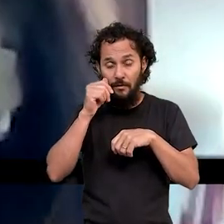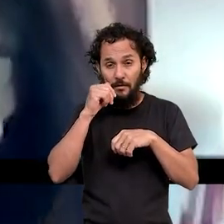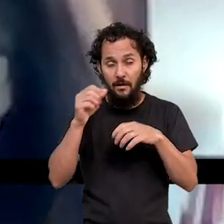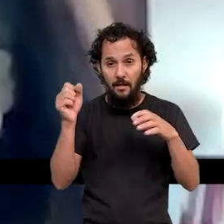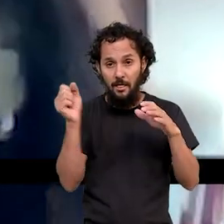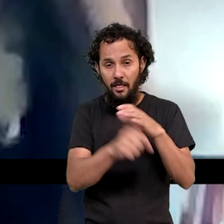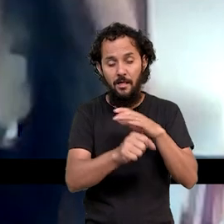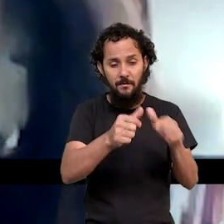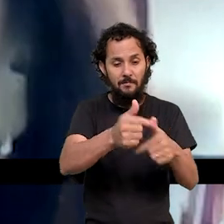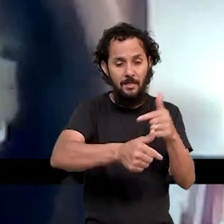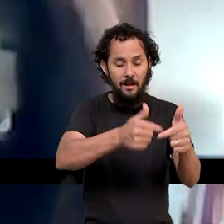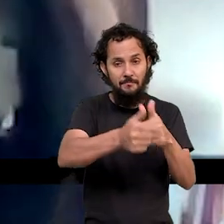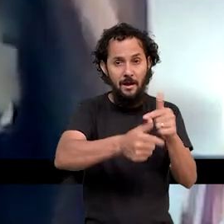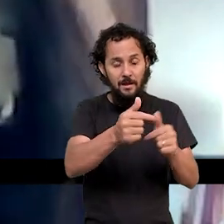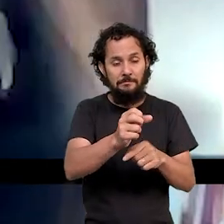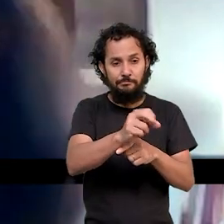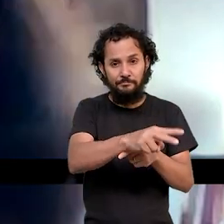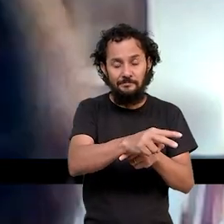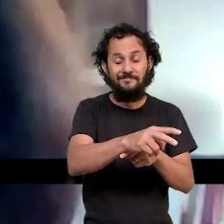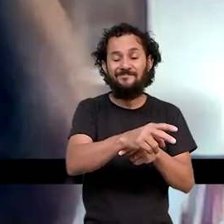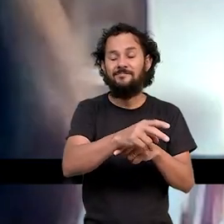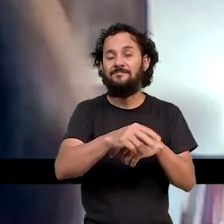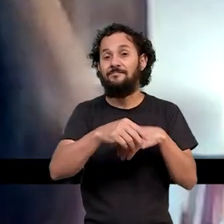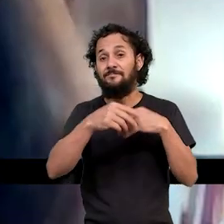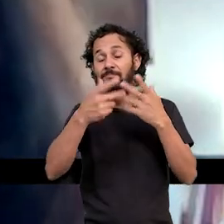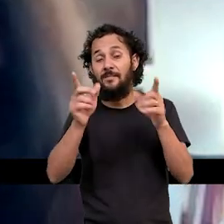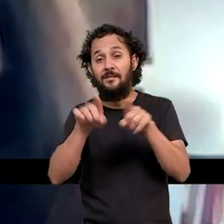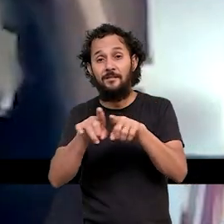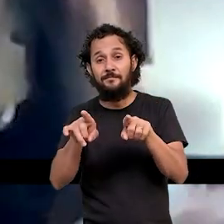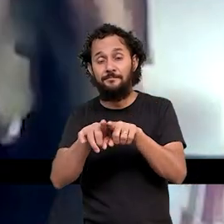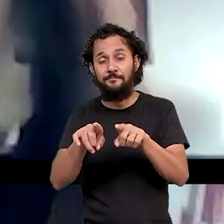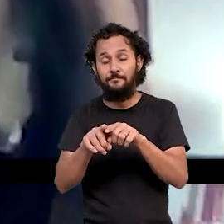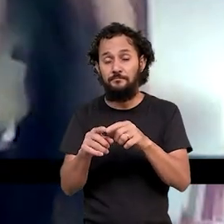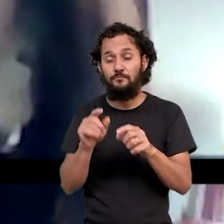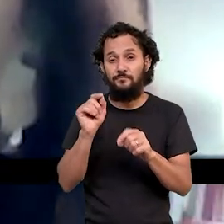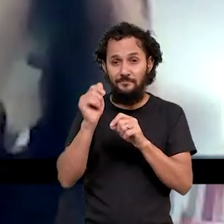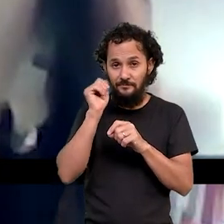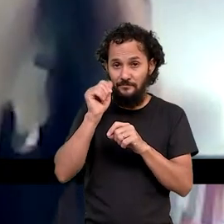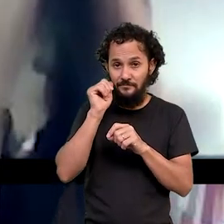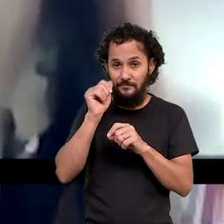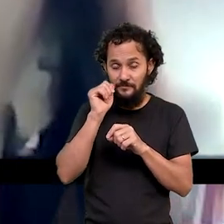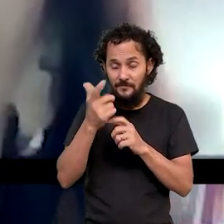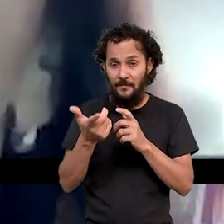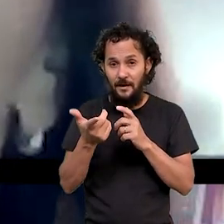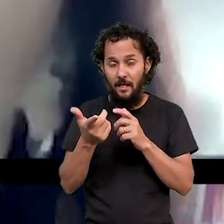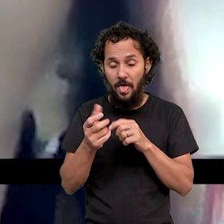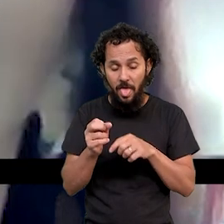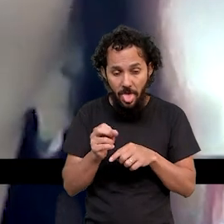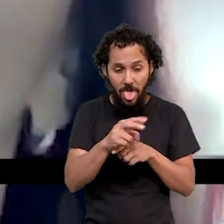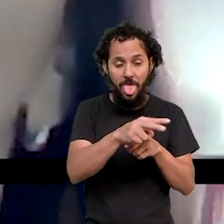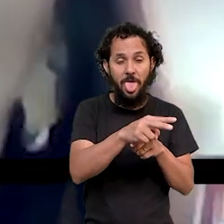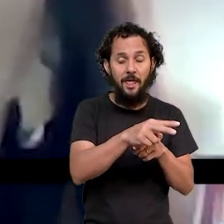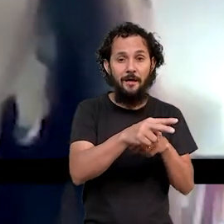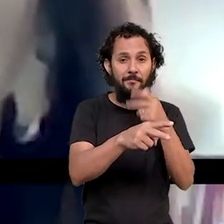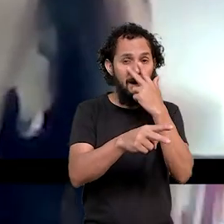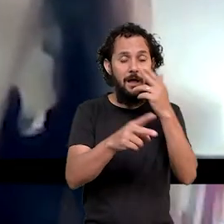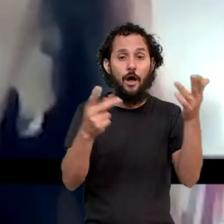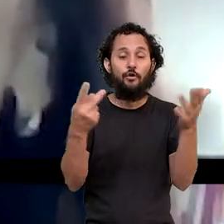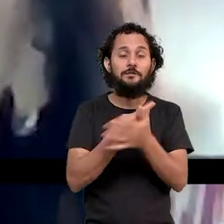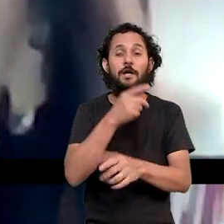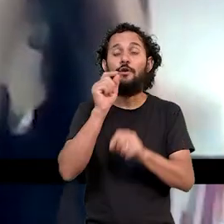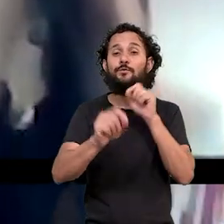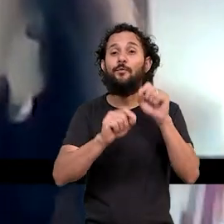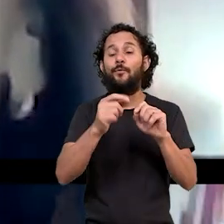sendo inseridas no mercado de trabalho, ao mesmo tempo, a inserção dessas mulheres, elas acabam por gerar